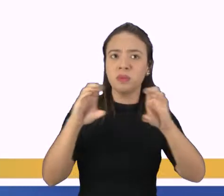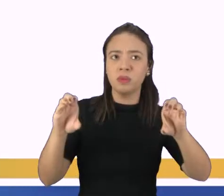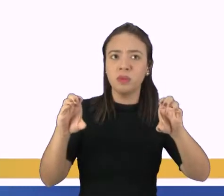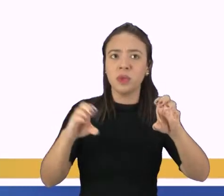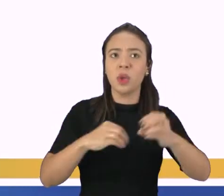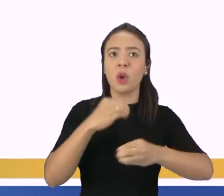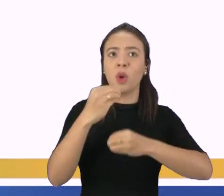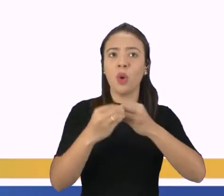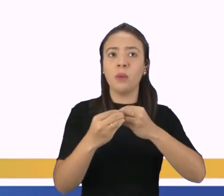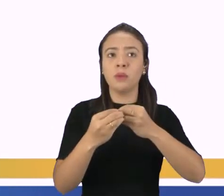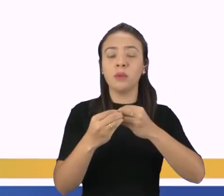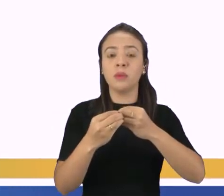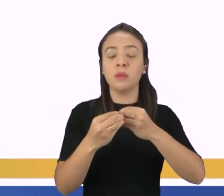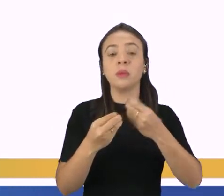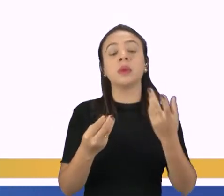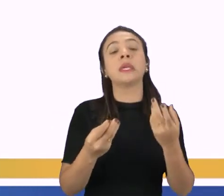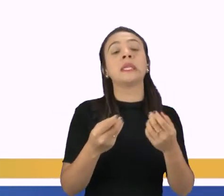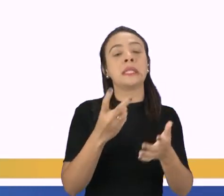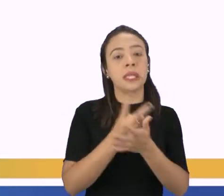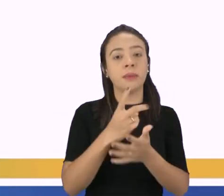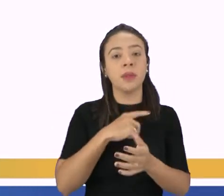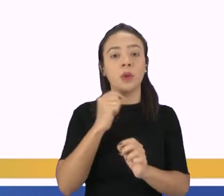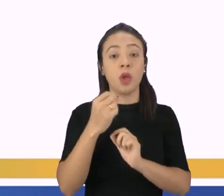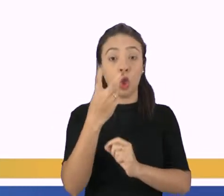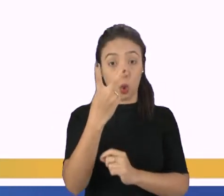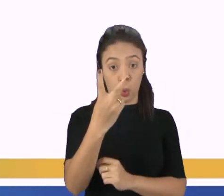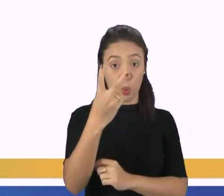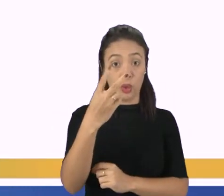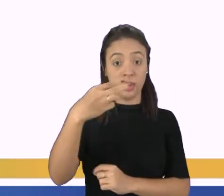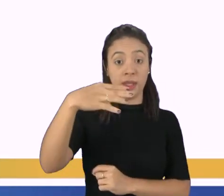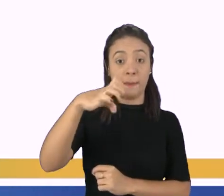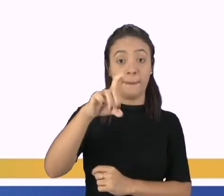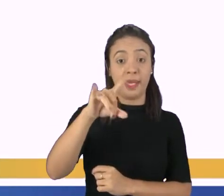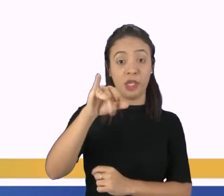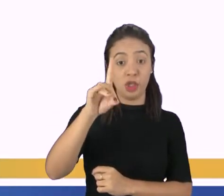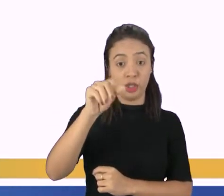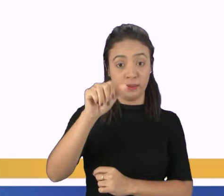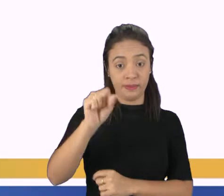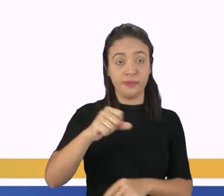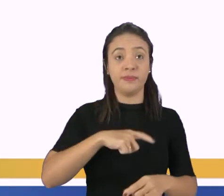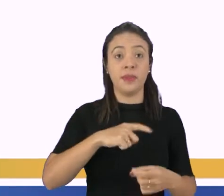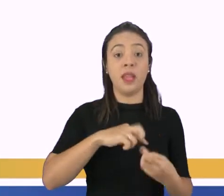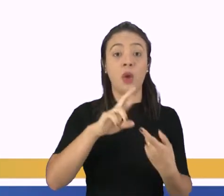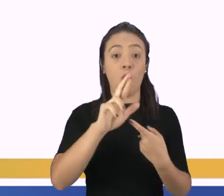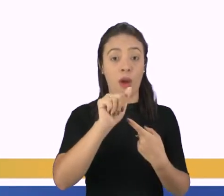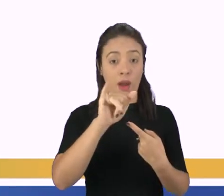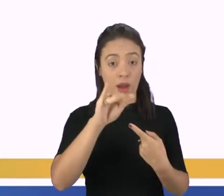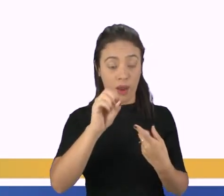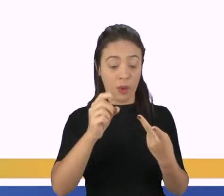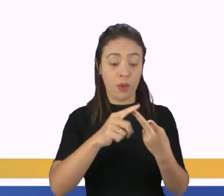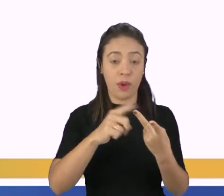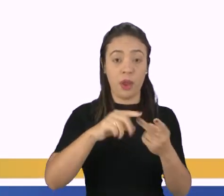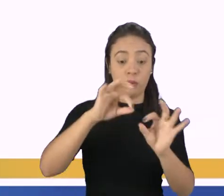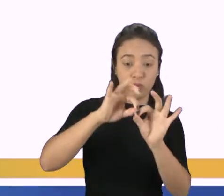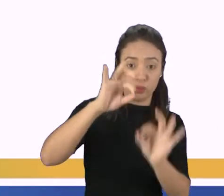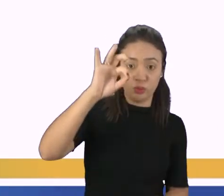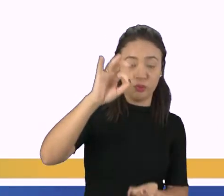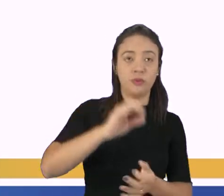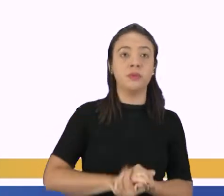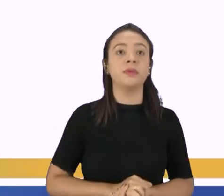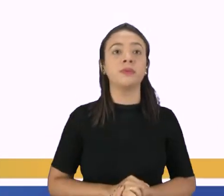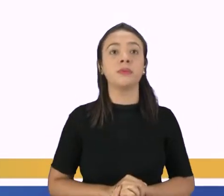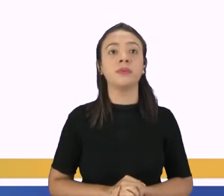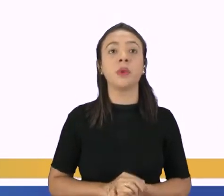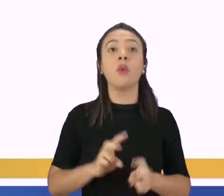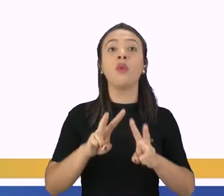calculado em função de duas medidas, do seu raio de base e da sua altura. Também podemos dizer que o volume do